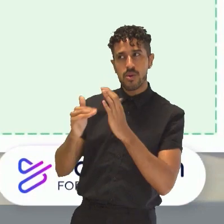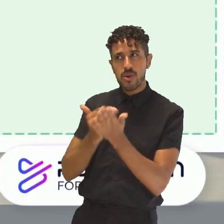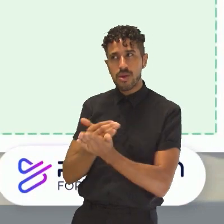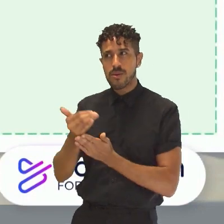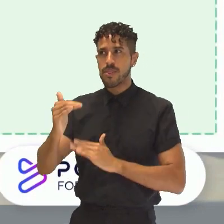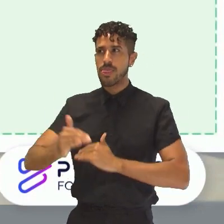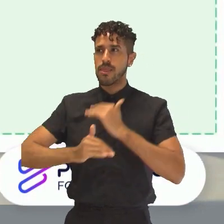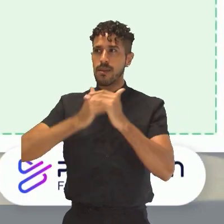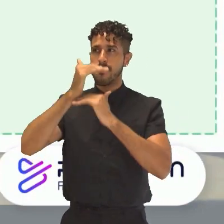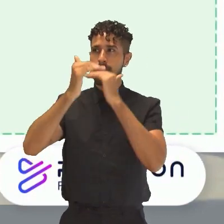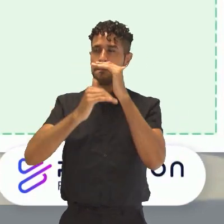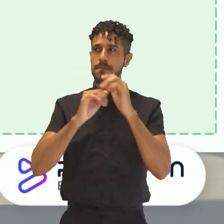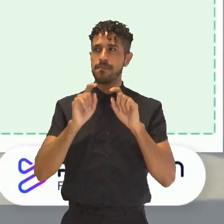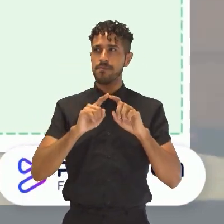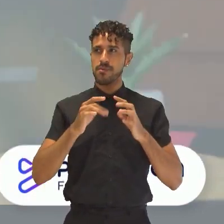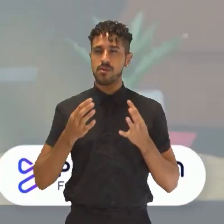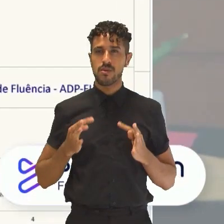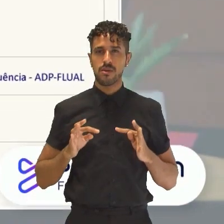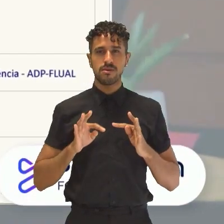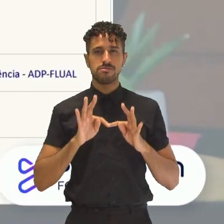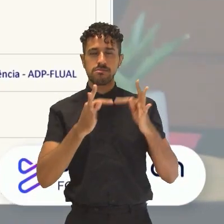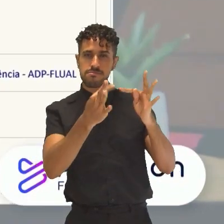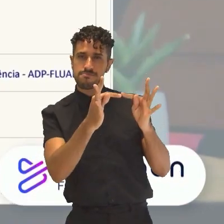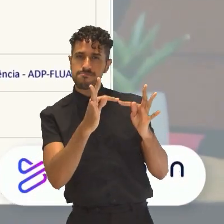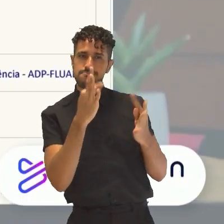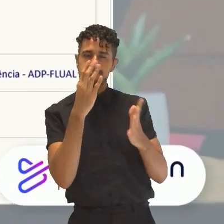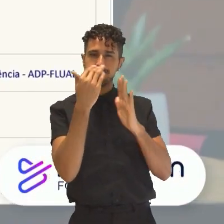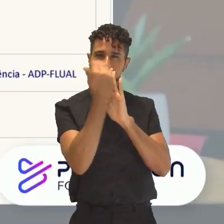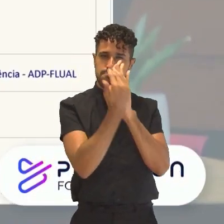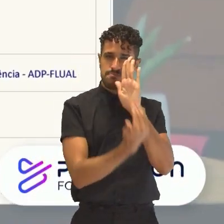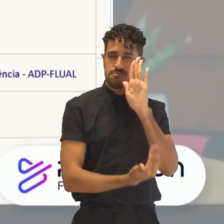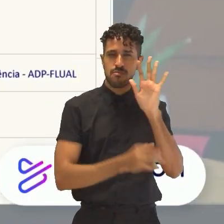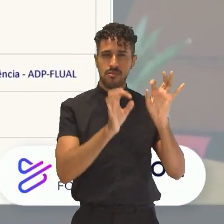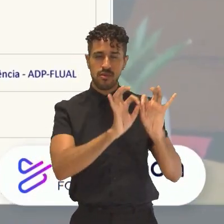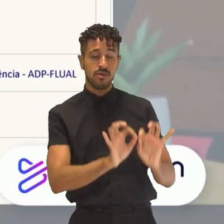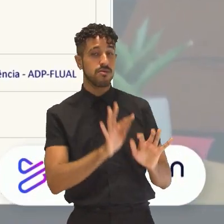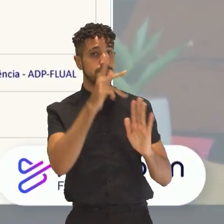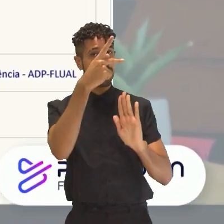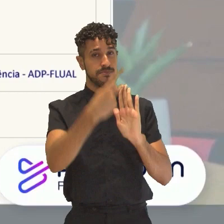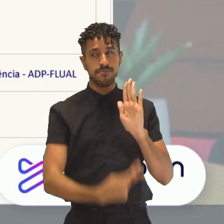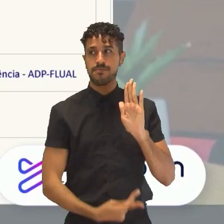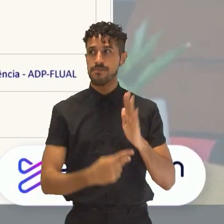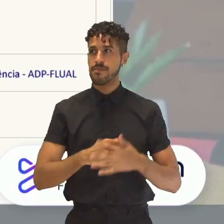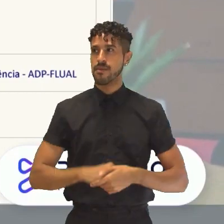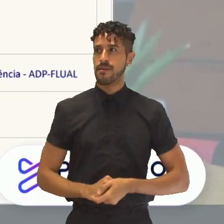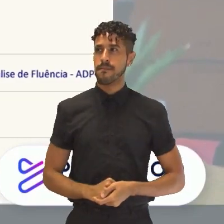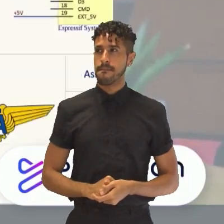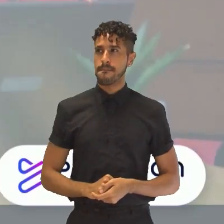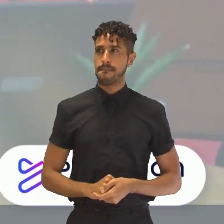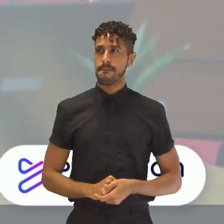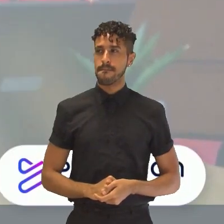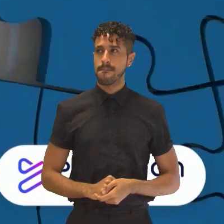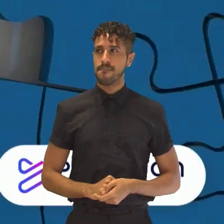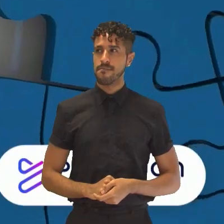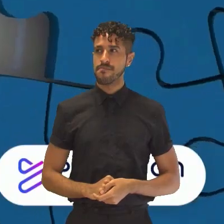o desenvolvimento do esquema de ligação dos componentes para a montagem final do projeto.